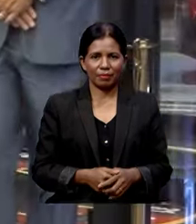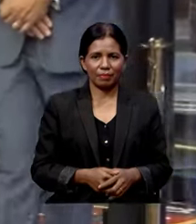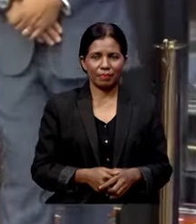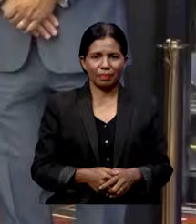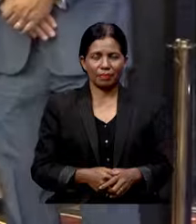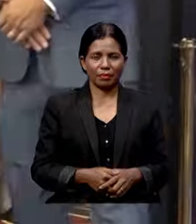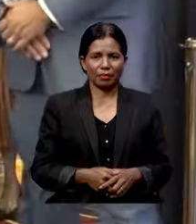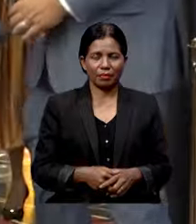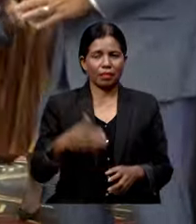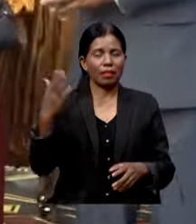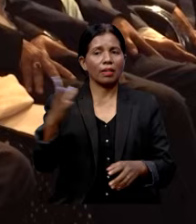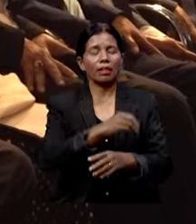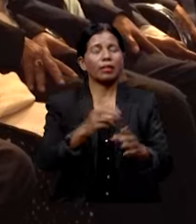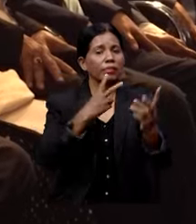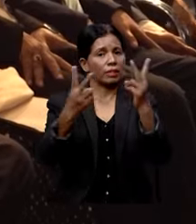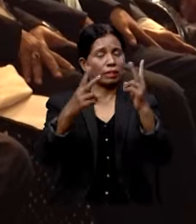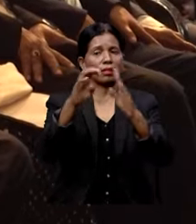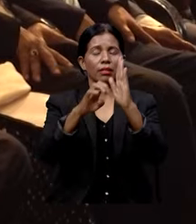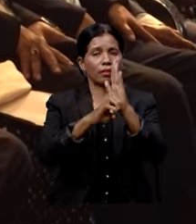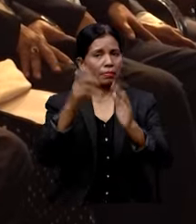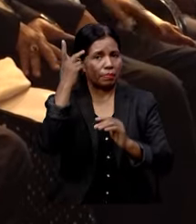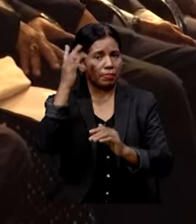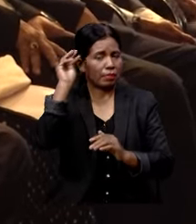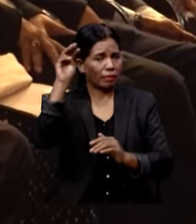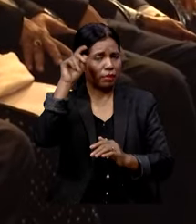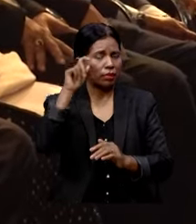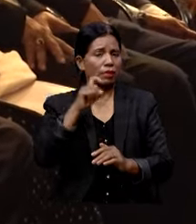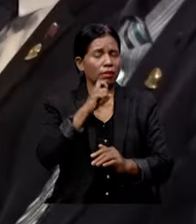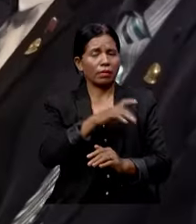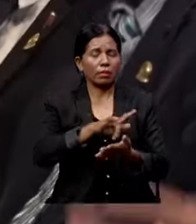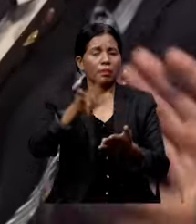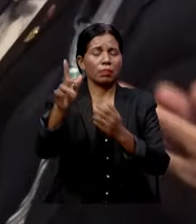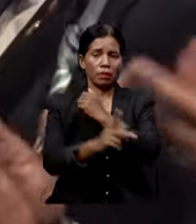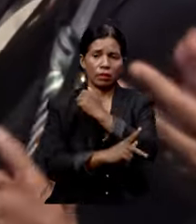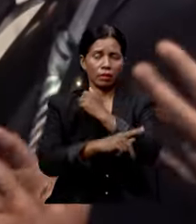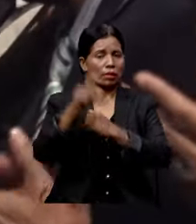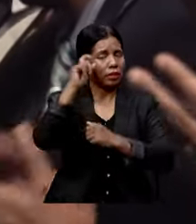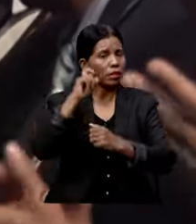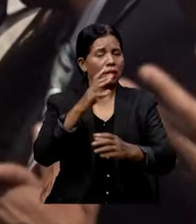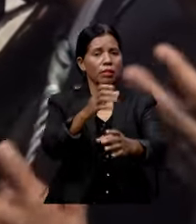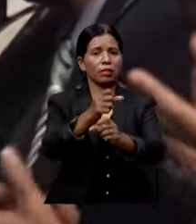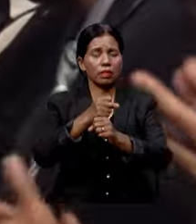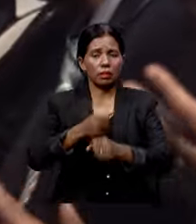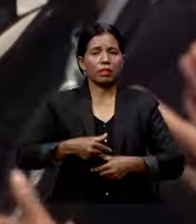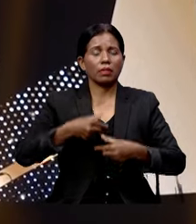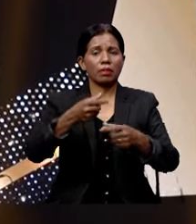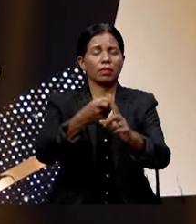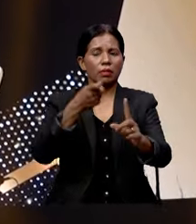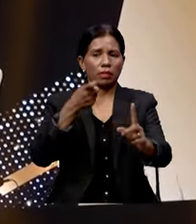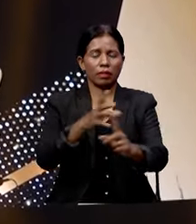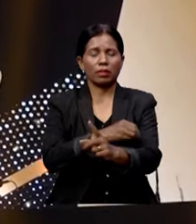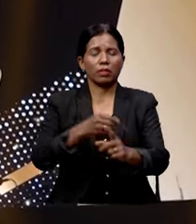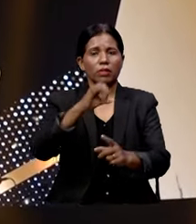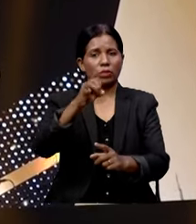E a âmbito visita estado, o primeiro-ministro Cairala Xanana Guzmán para Portugal, Xanana Guzmán Mos, simo prêmio categoria Carreira Rusi Prêmios